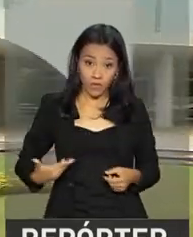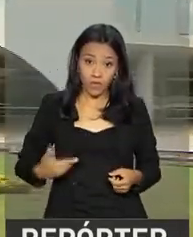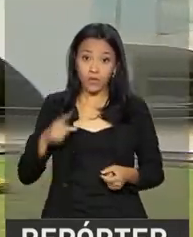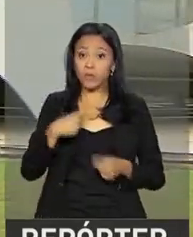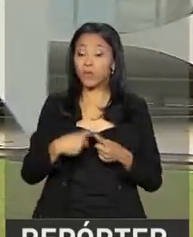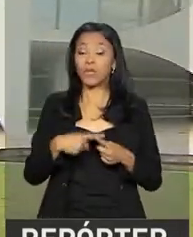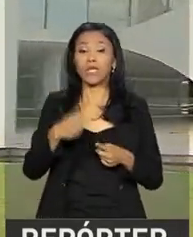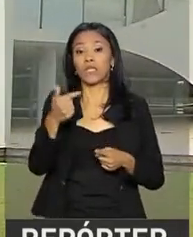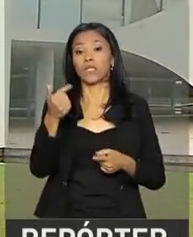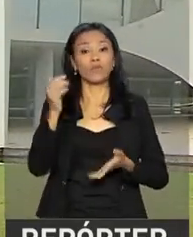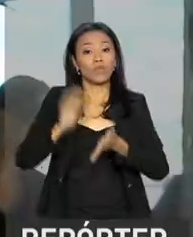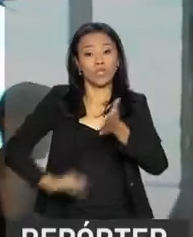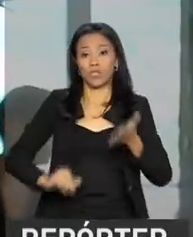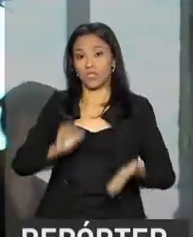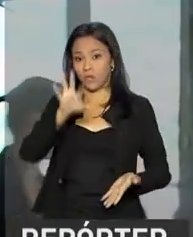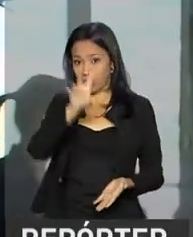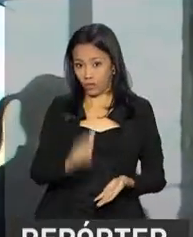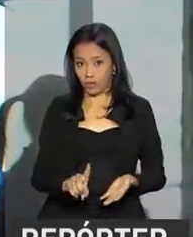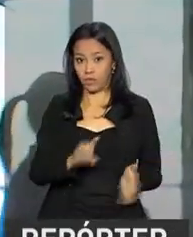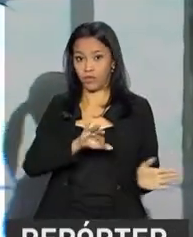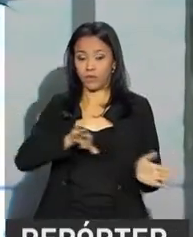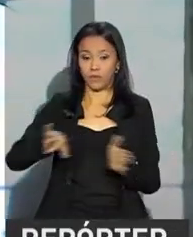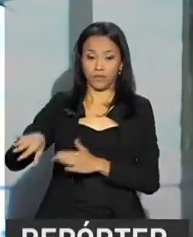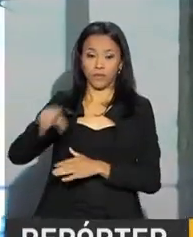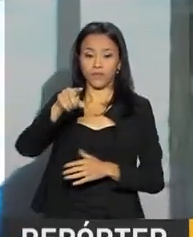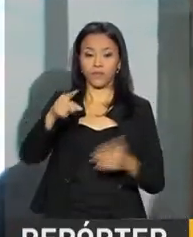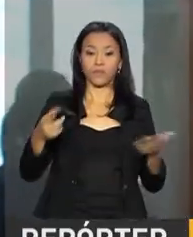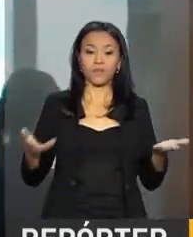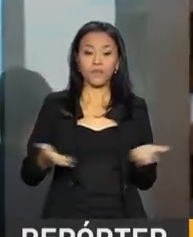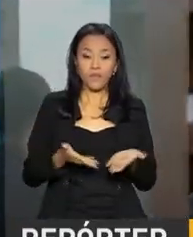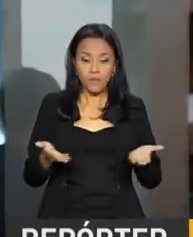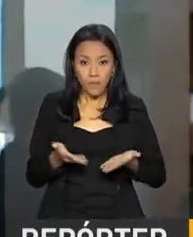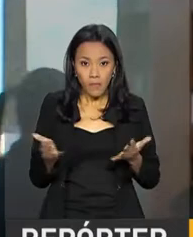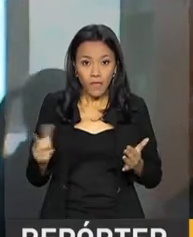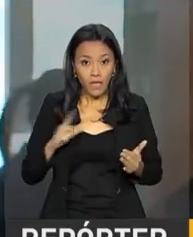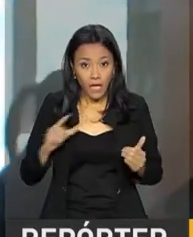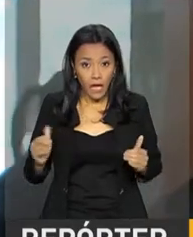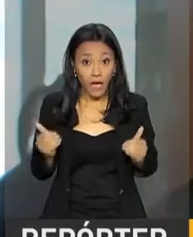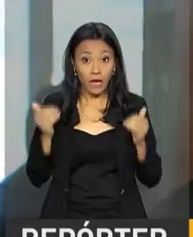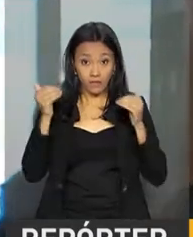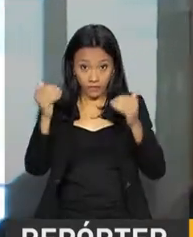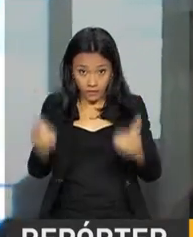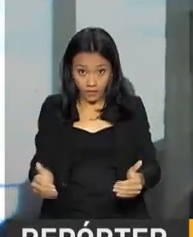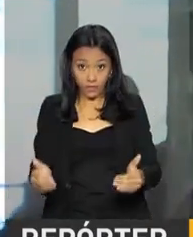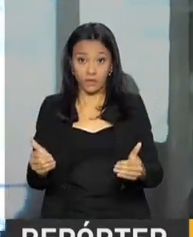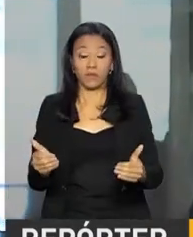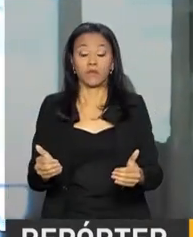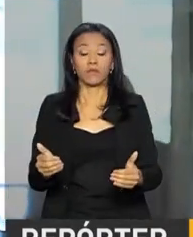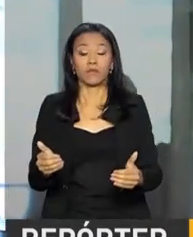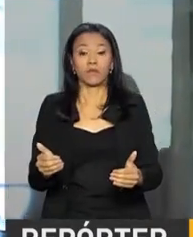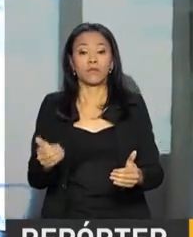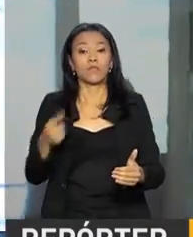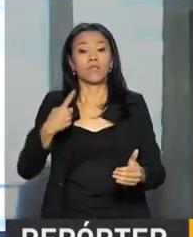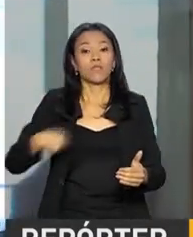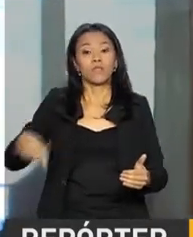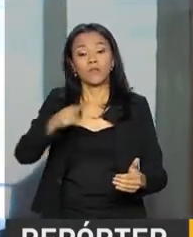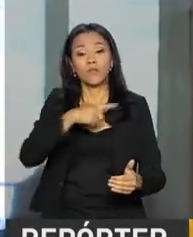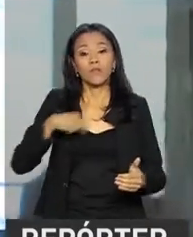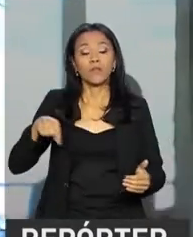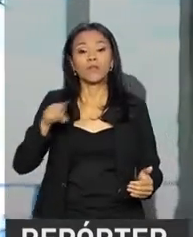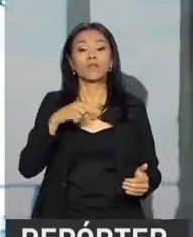direitos da população um avanço a no sentido daquilo no rumo da aquilo que nós